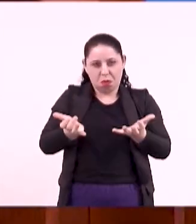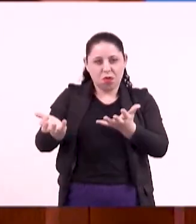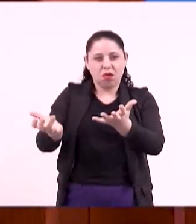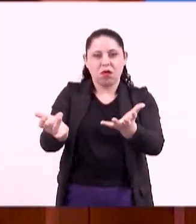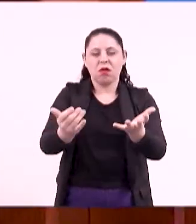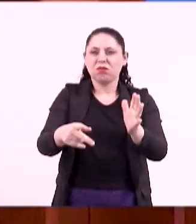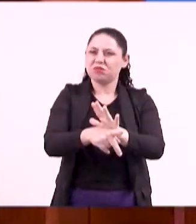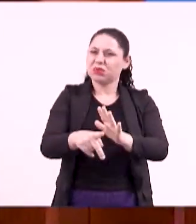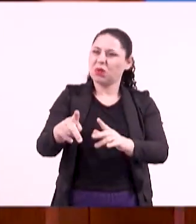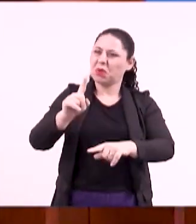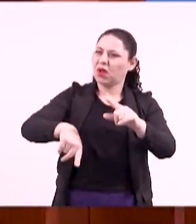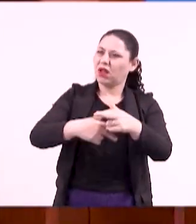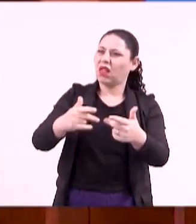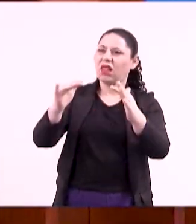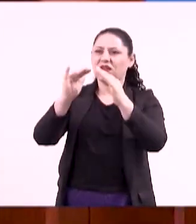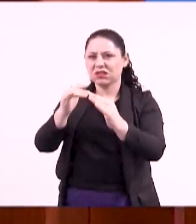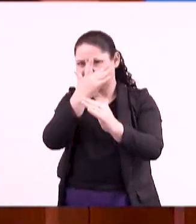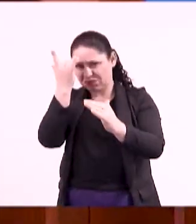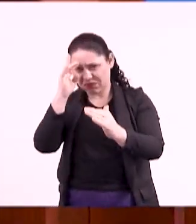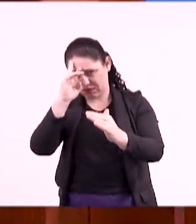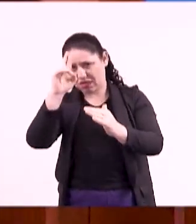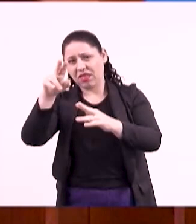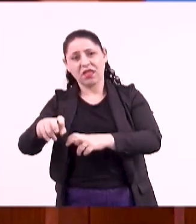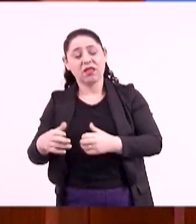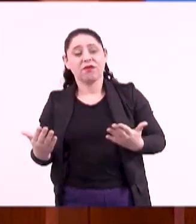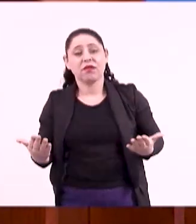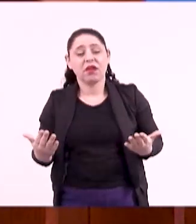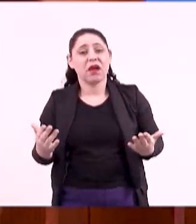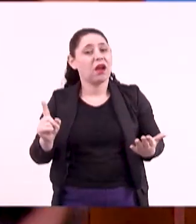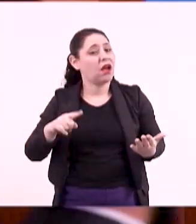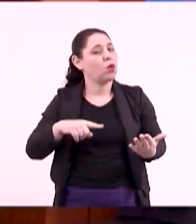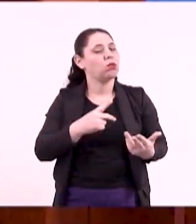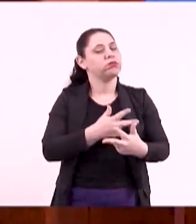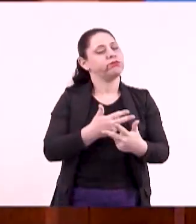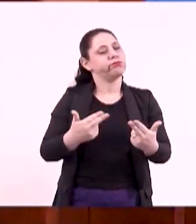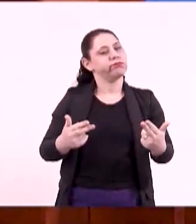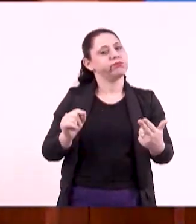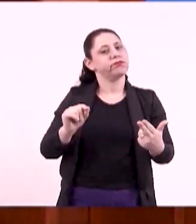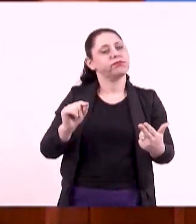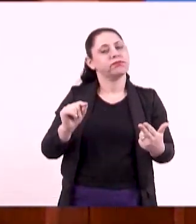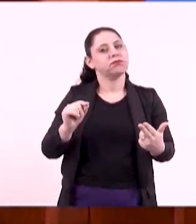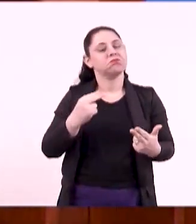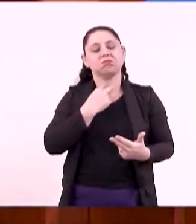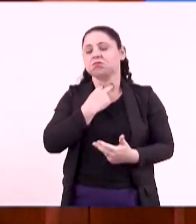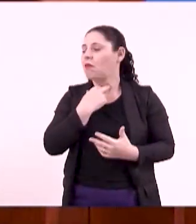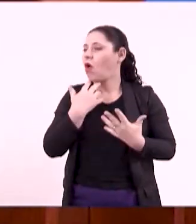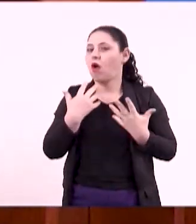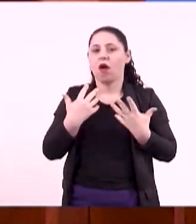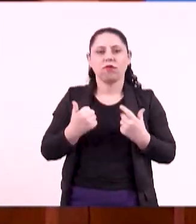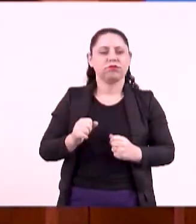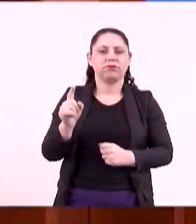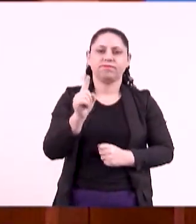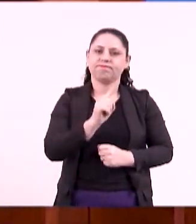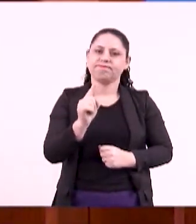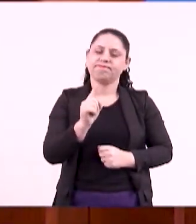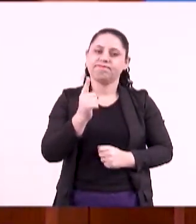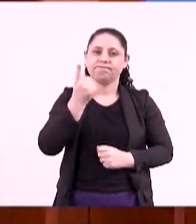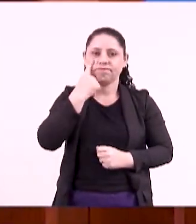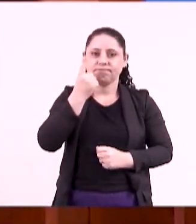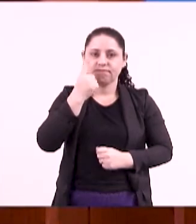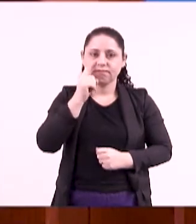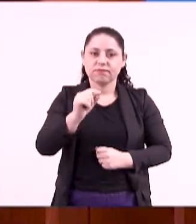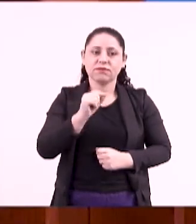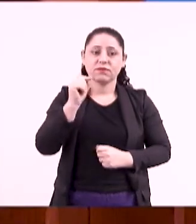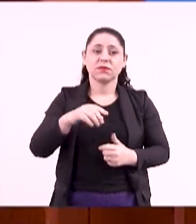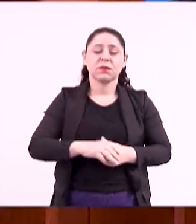nos patrimônios das pessoas. Então isso é uma coisa que não dá para aceitar. Ver a